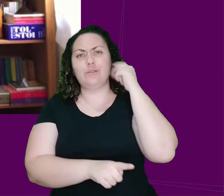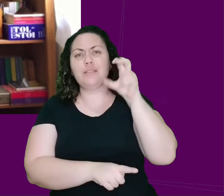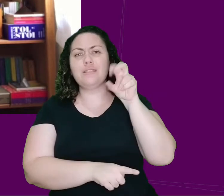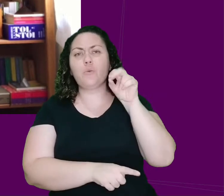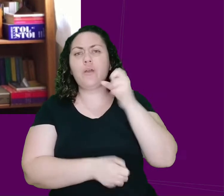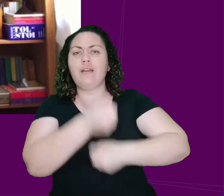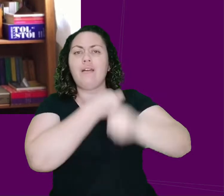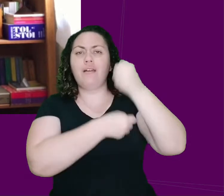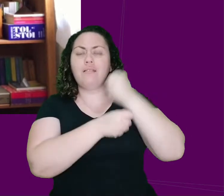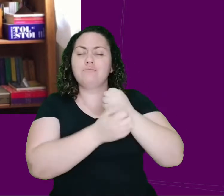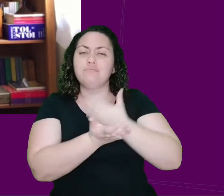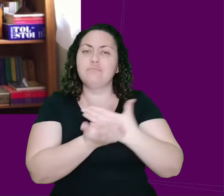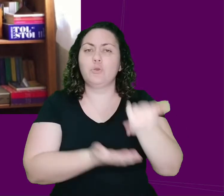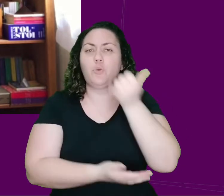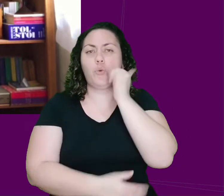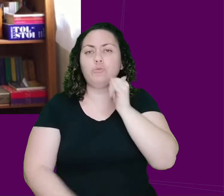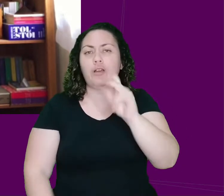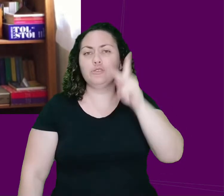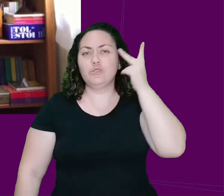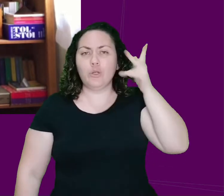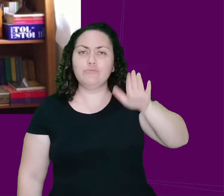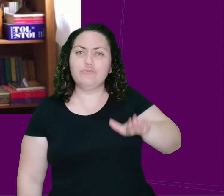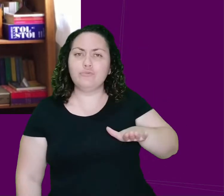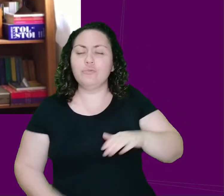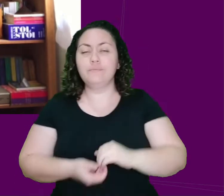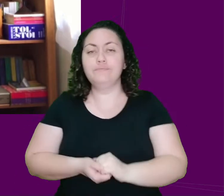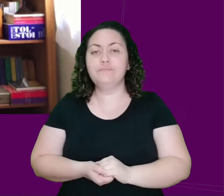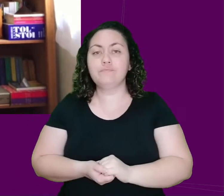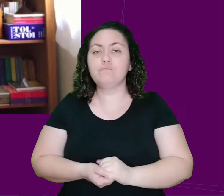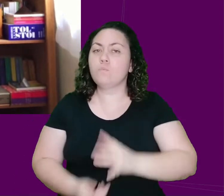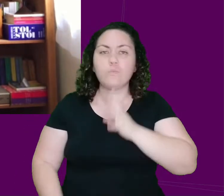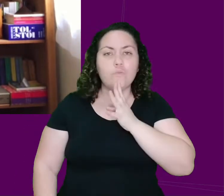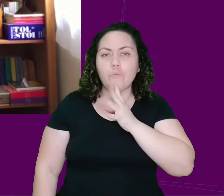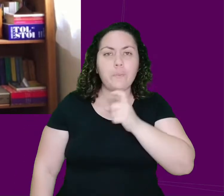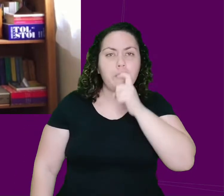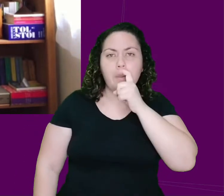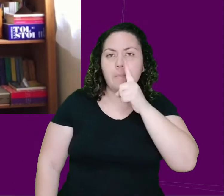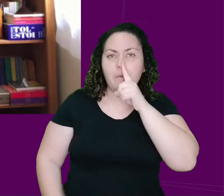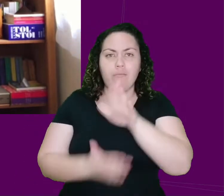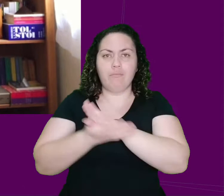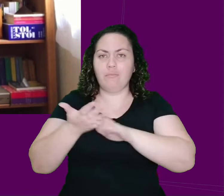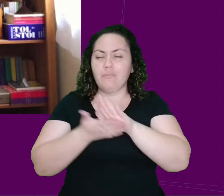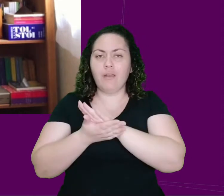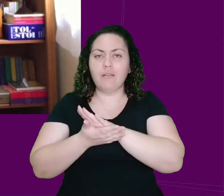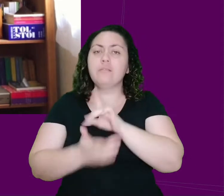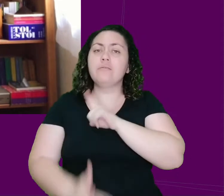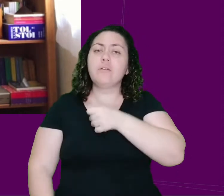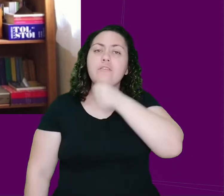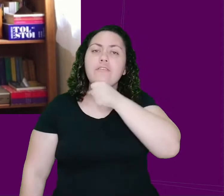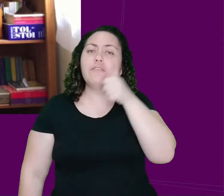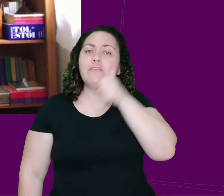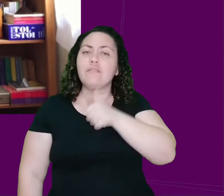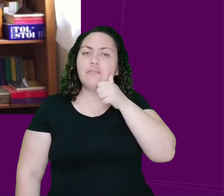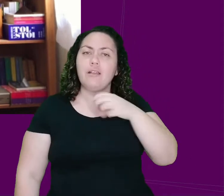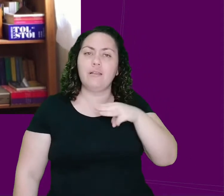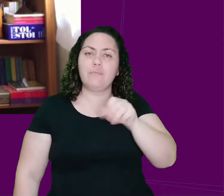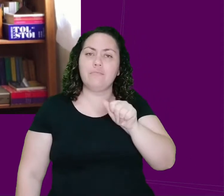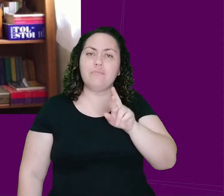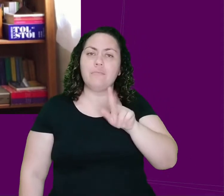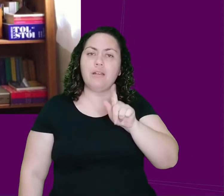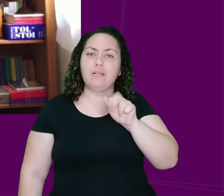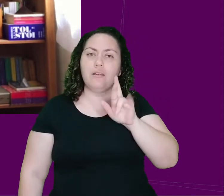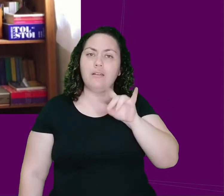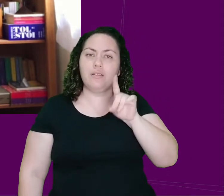começa a contar sua história desde a sua origem. Sem conhecer nem pai nem mãe, ele foi criado pela velha